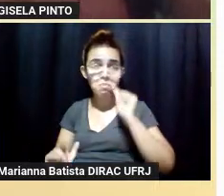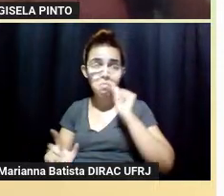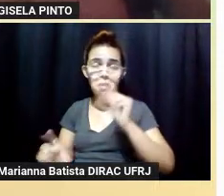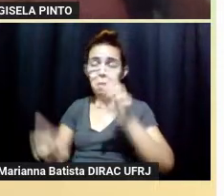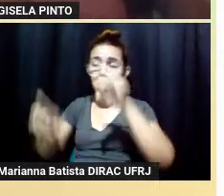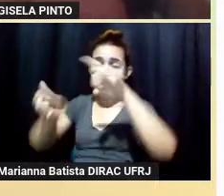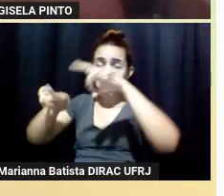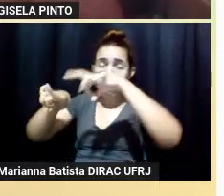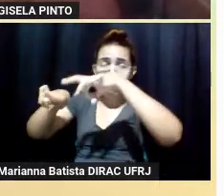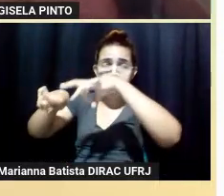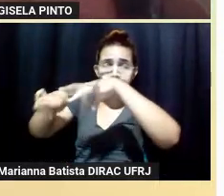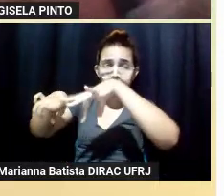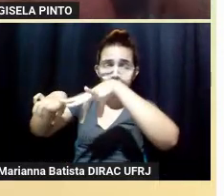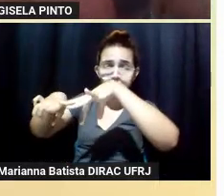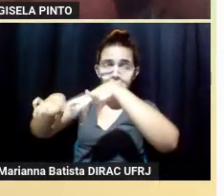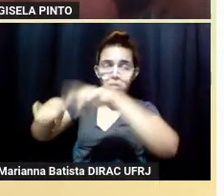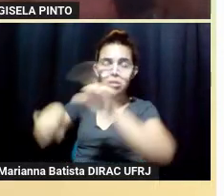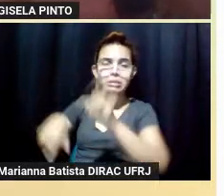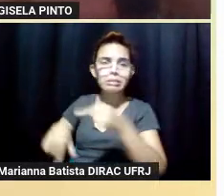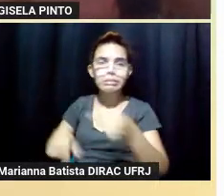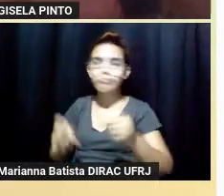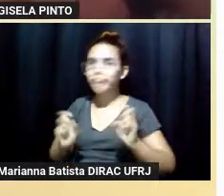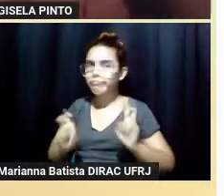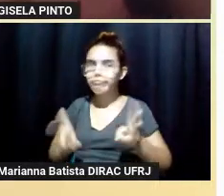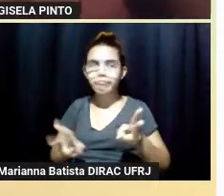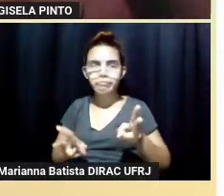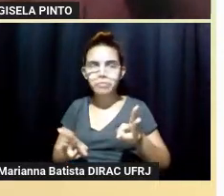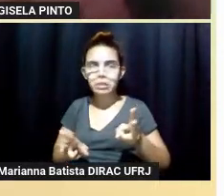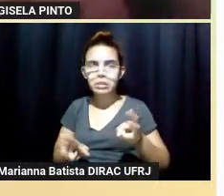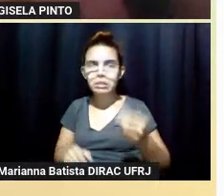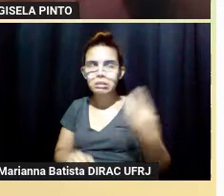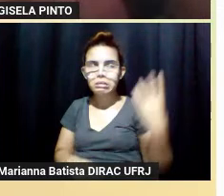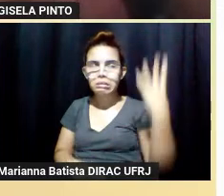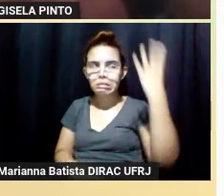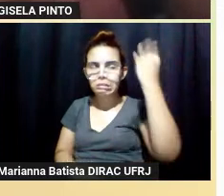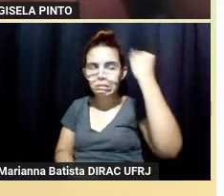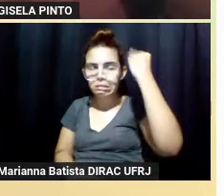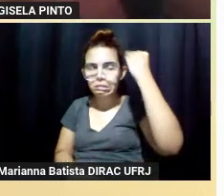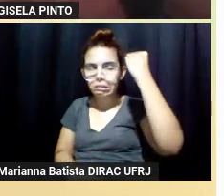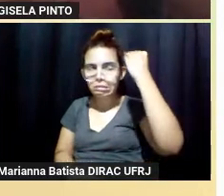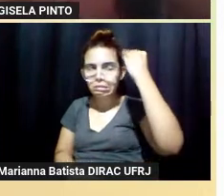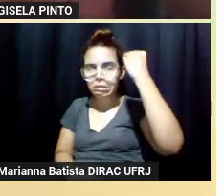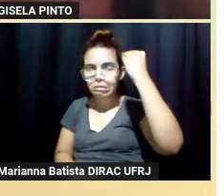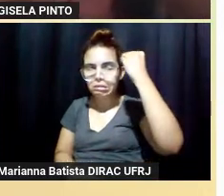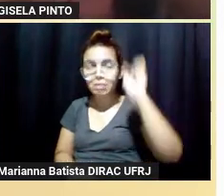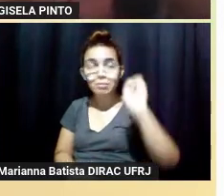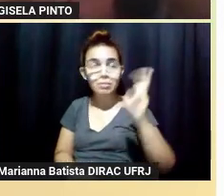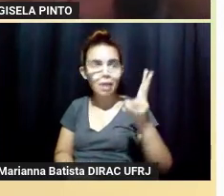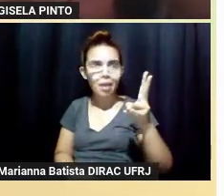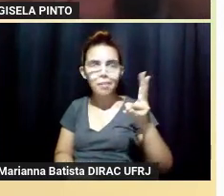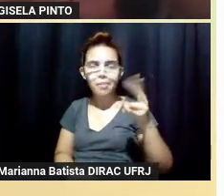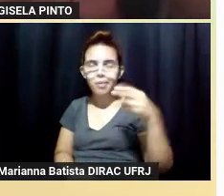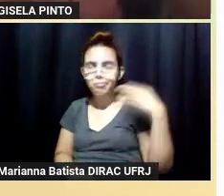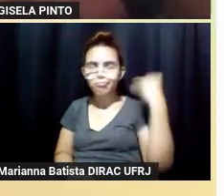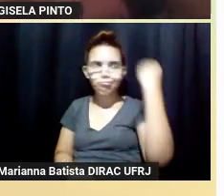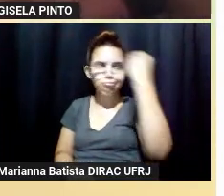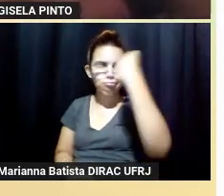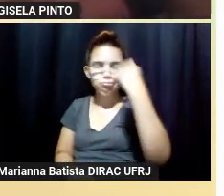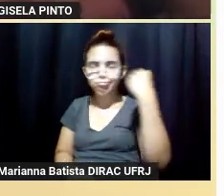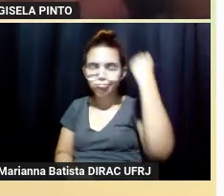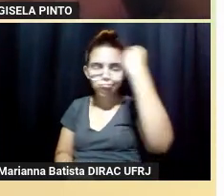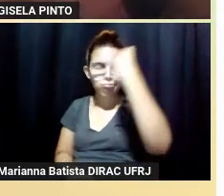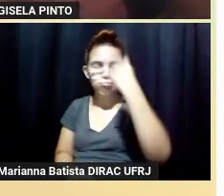fica elucubrando, né? Mas elas estavam com o pai. Estavam na casa delas e estavam com o pai enquanto eu